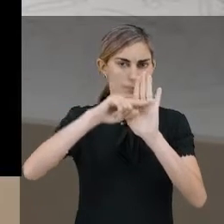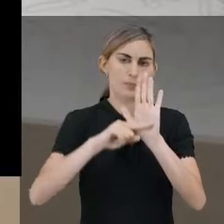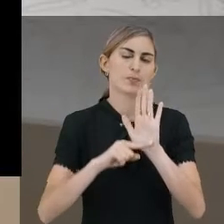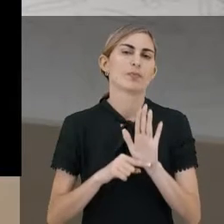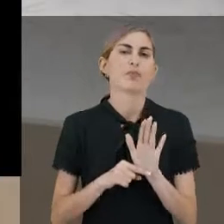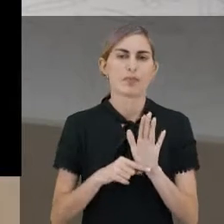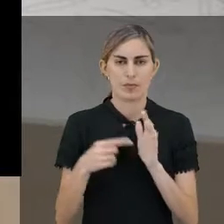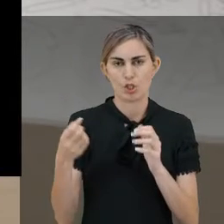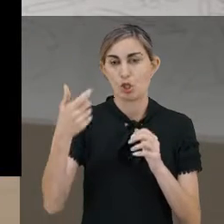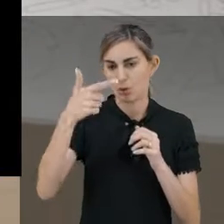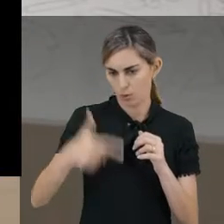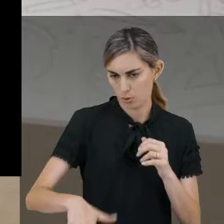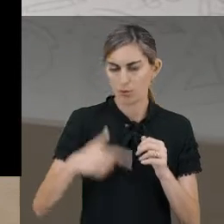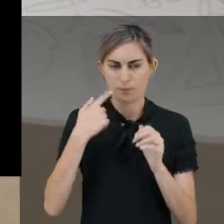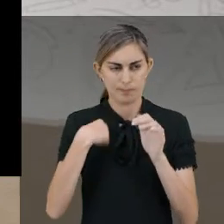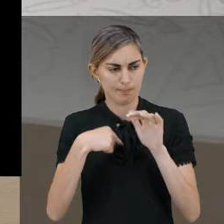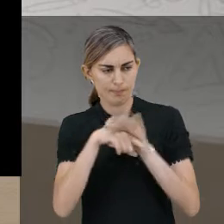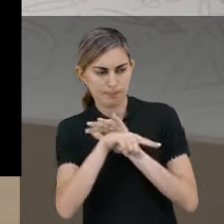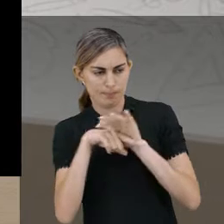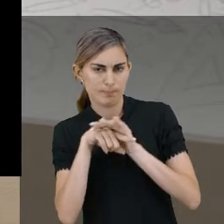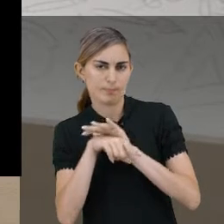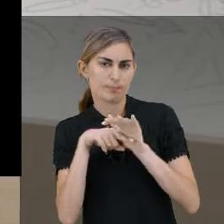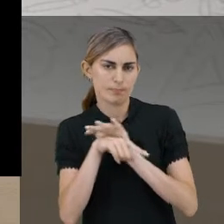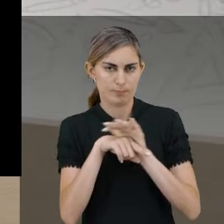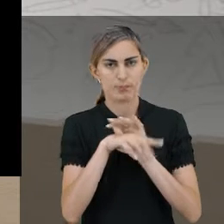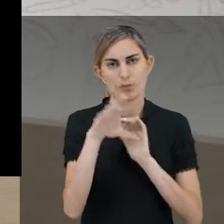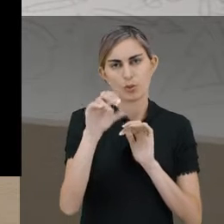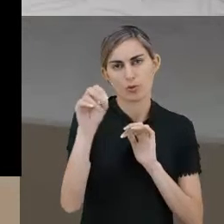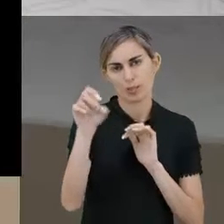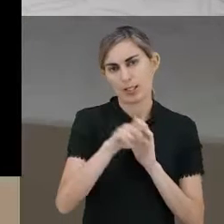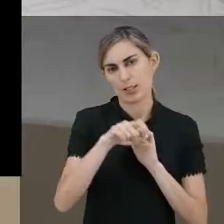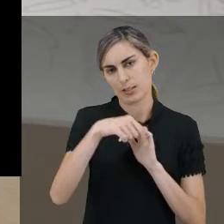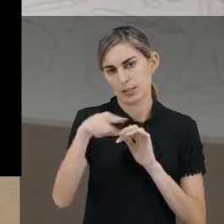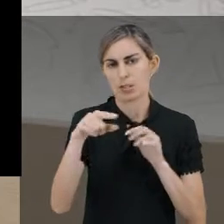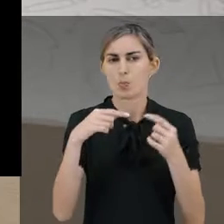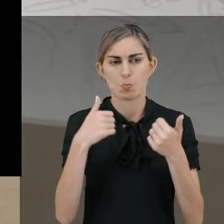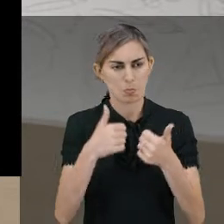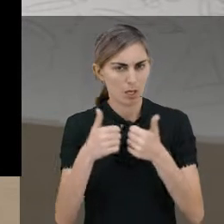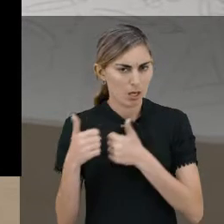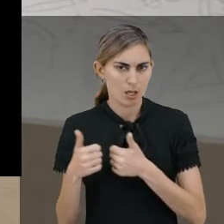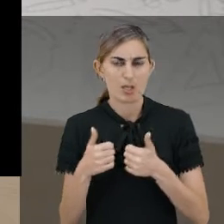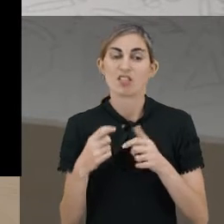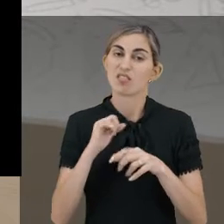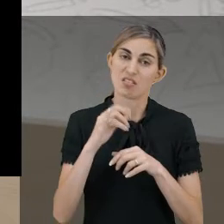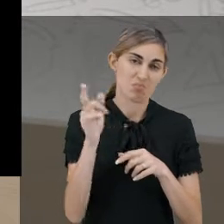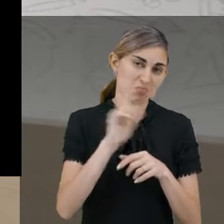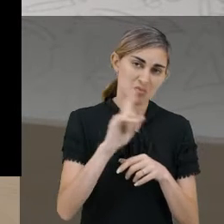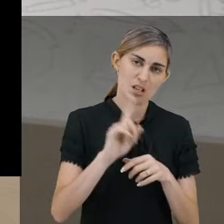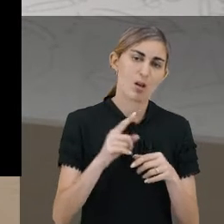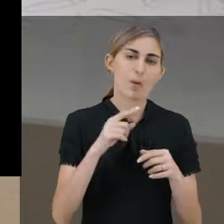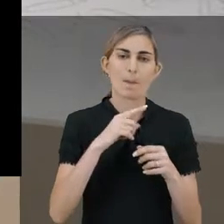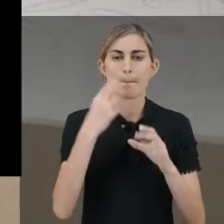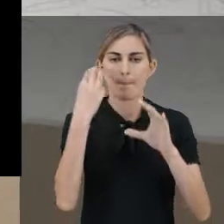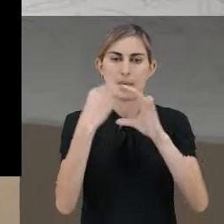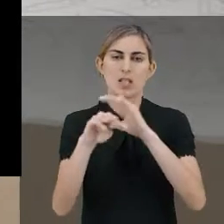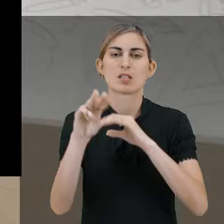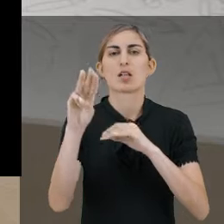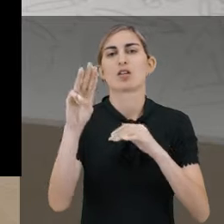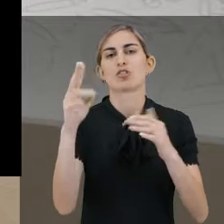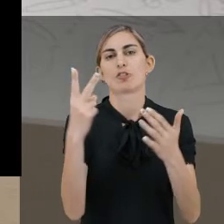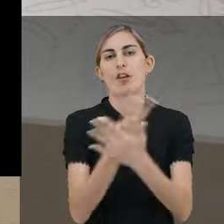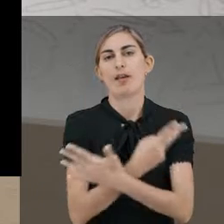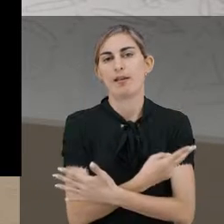parâmetros. Novamente é verificado se a conexão foi realizada com sucesso. Caso não, retorna uma mensagem de erro. A